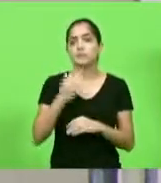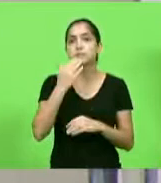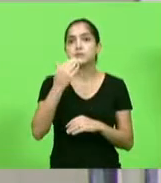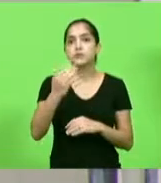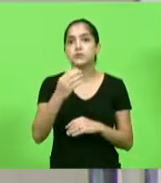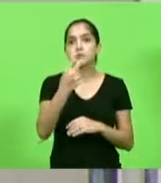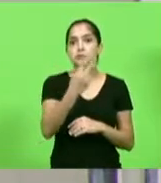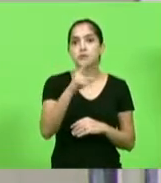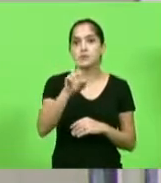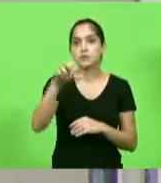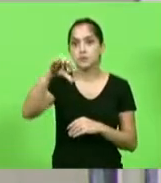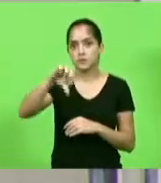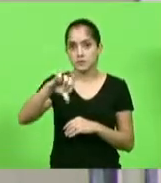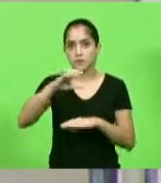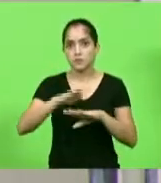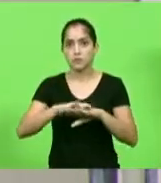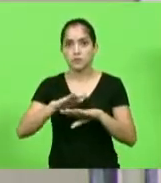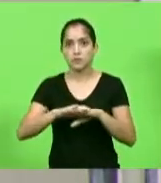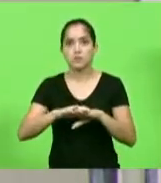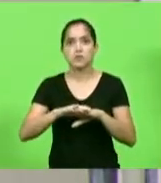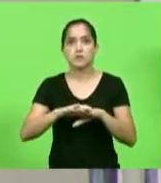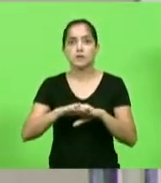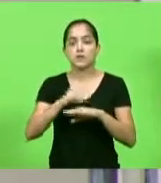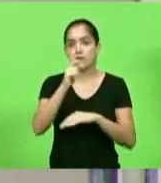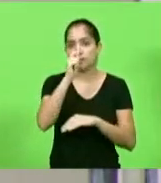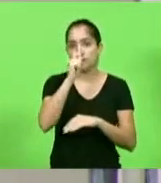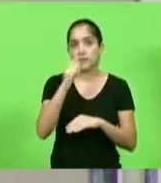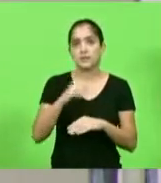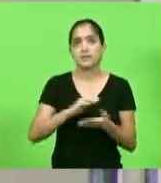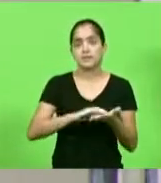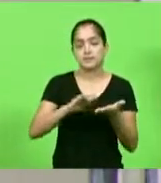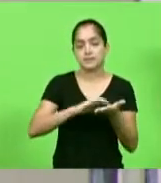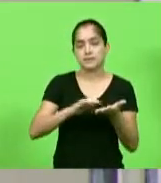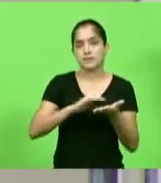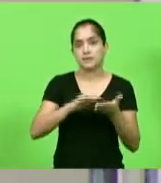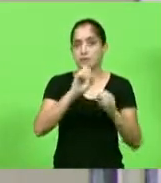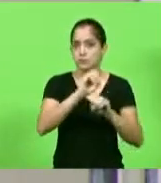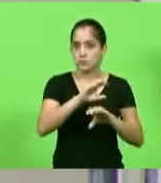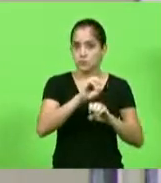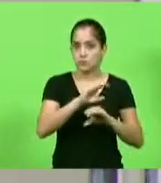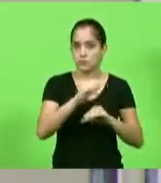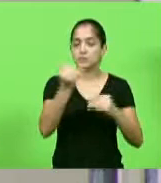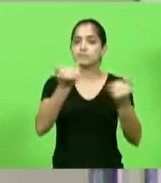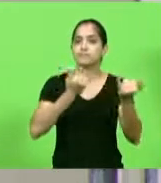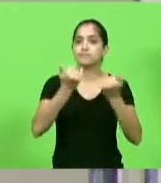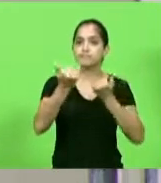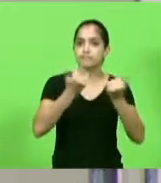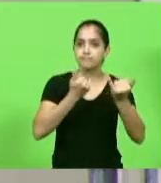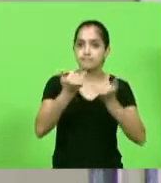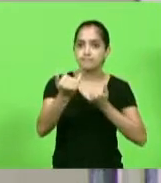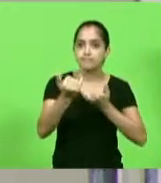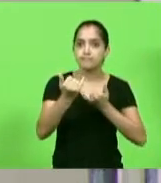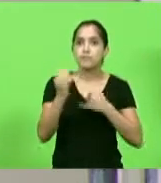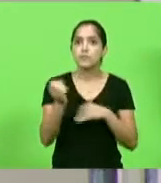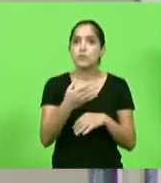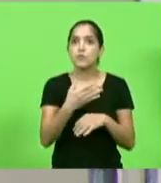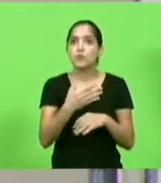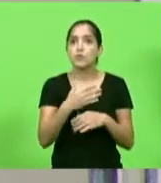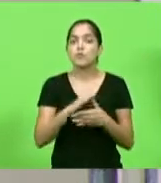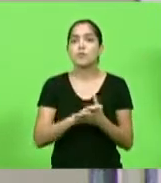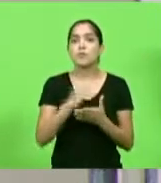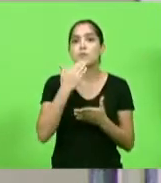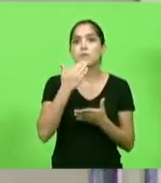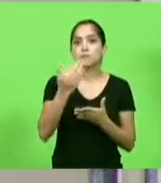Pedido de informação, 259, autor do deputado João Amin, solicitando ao secretário do Estado da Educação, informações atualizadas acerca do procedimento